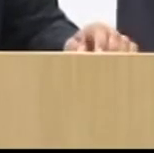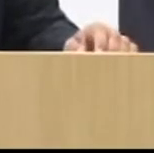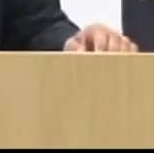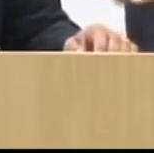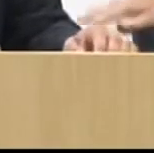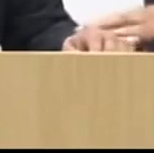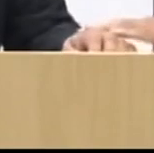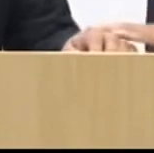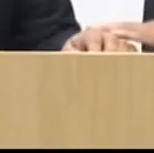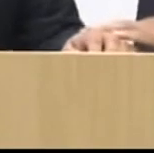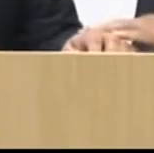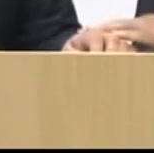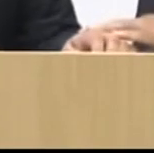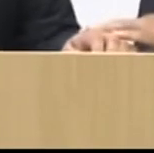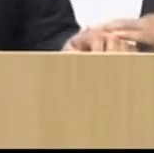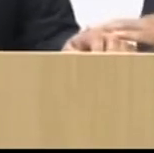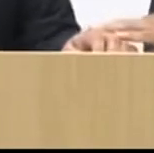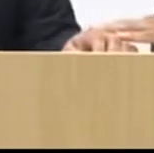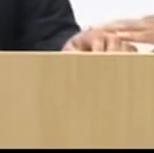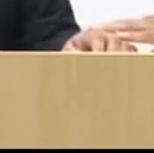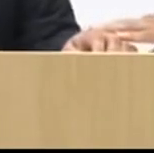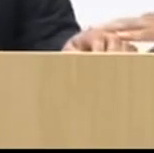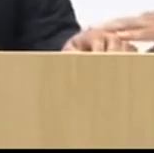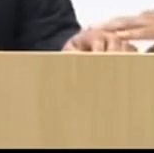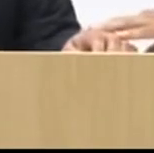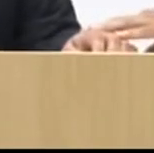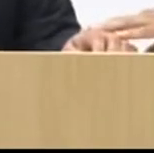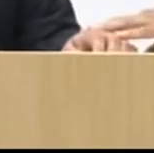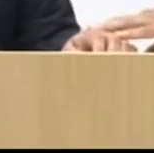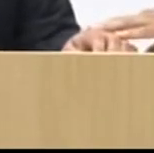Já marcou? É, o custódio tava aí, pô.